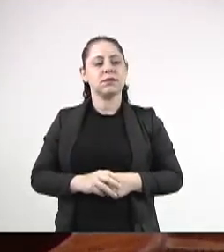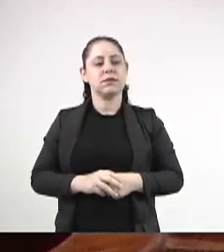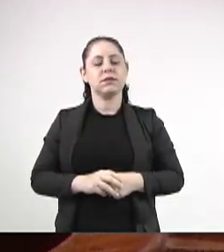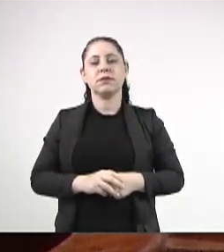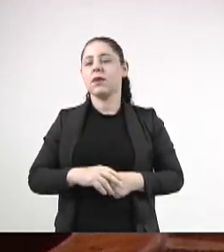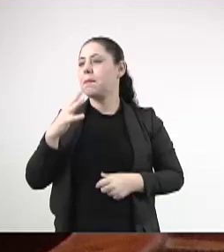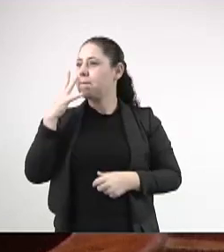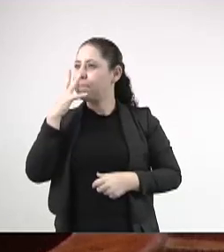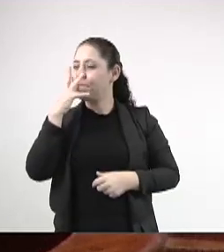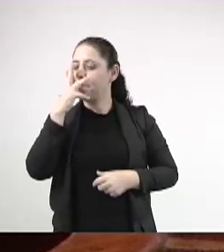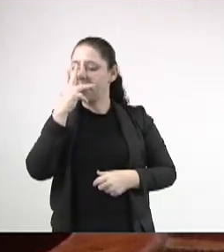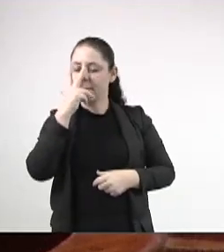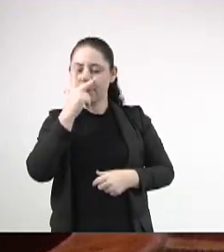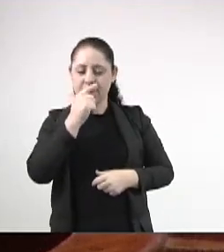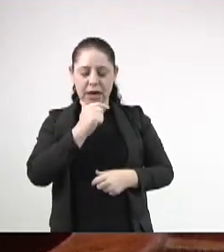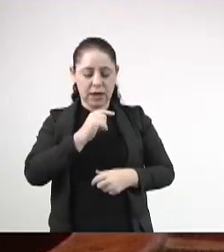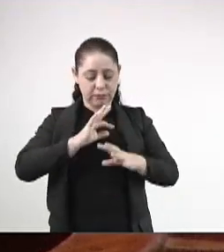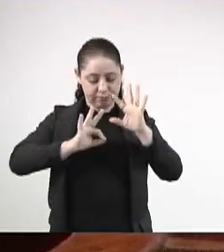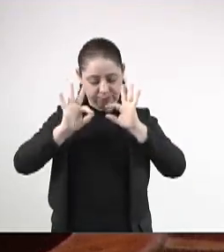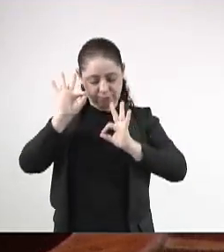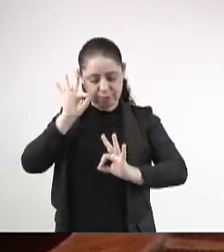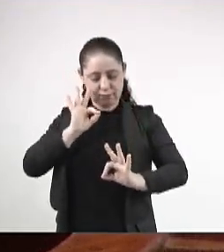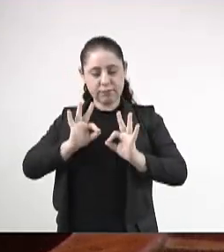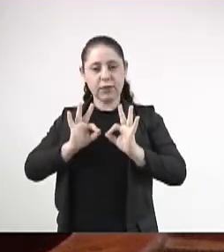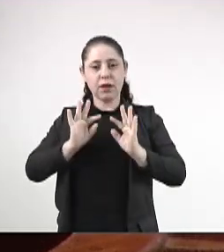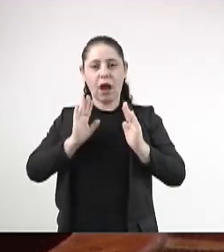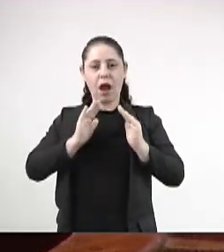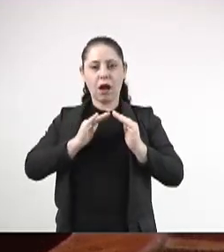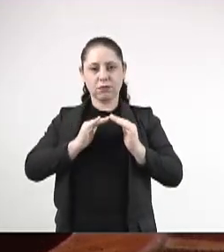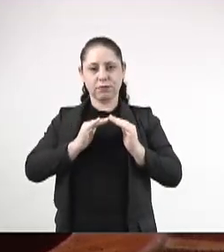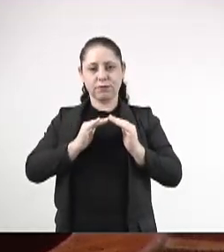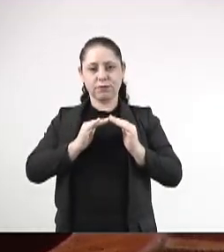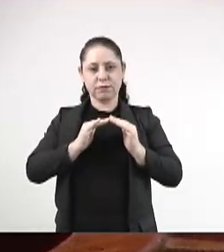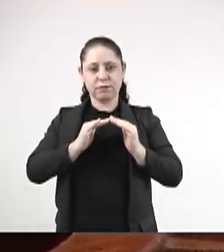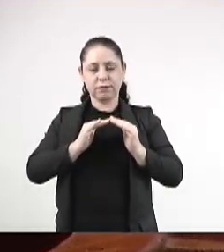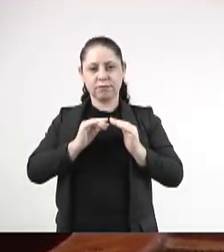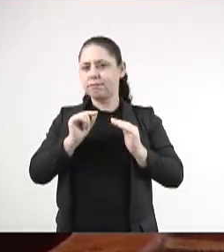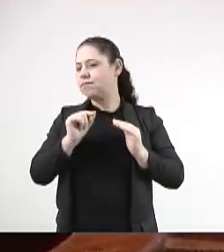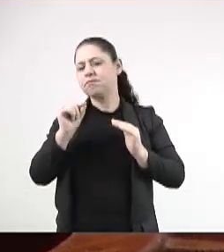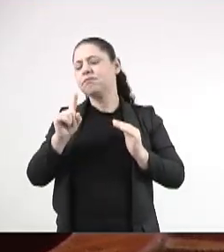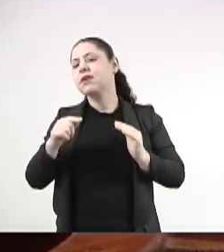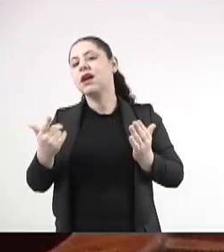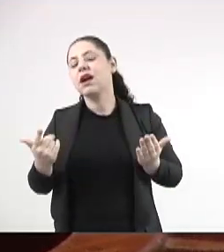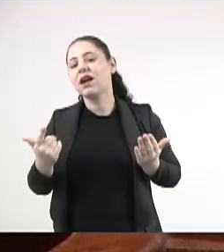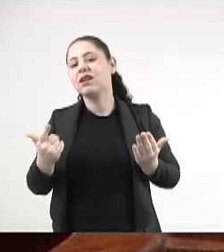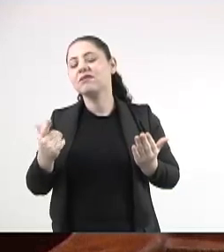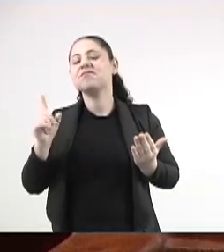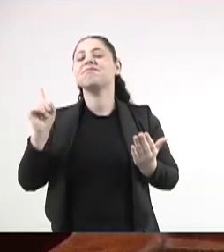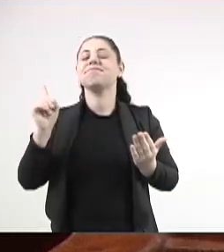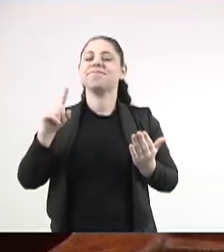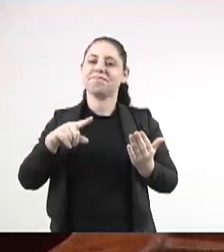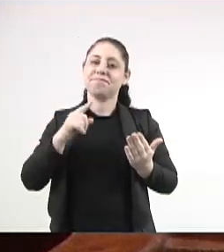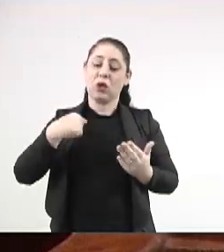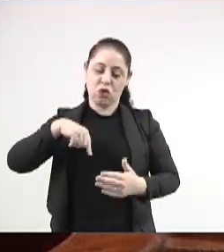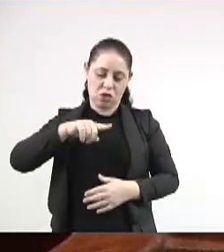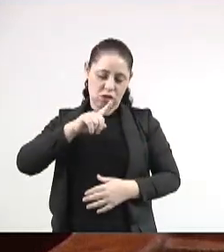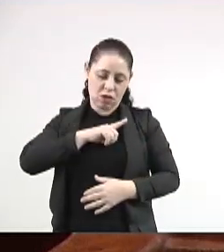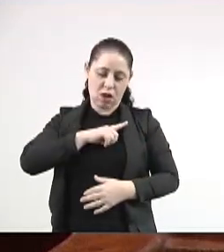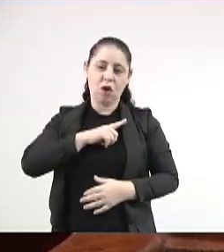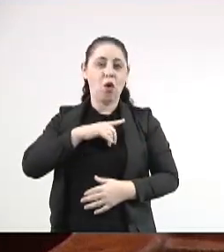Era bela, recatada e do lar. Ou seja, finalmente